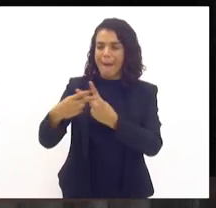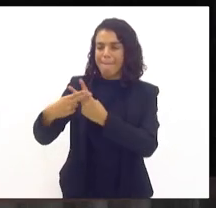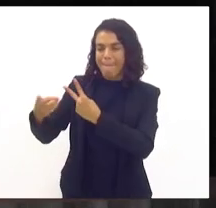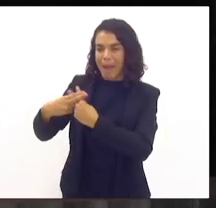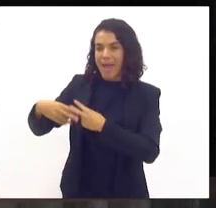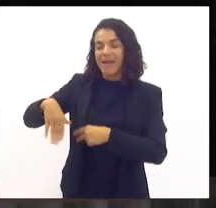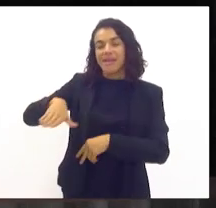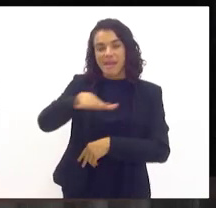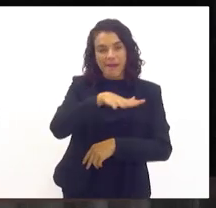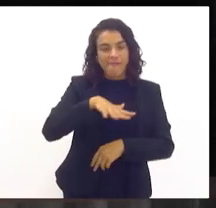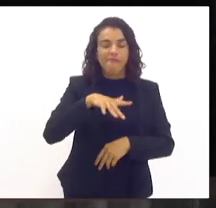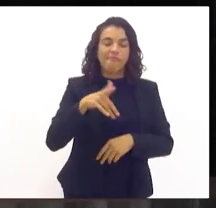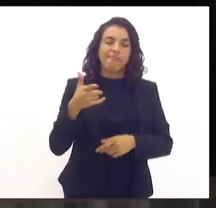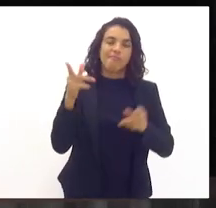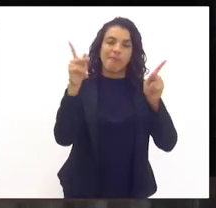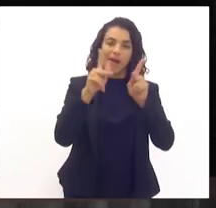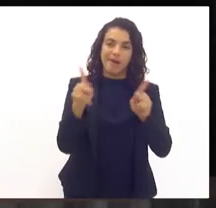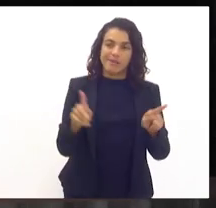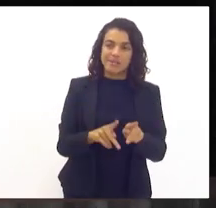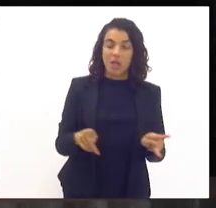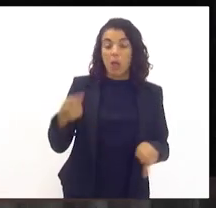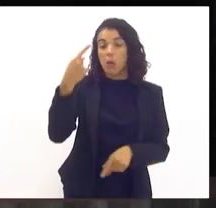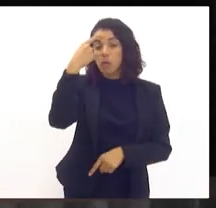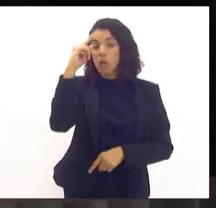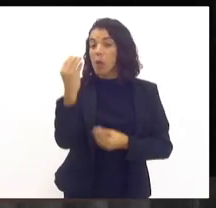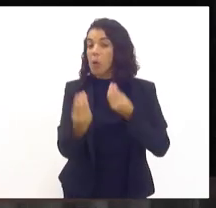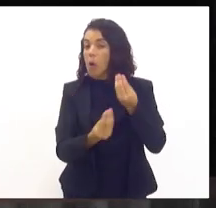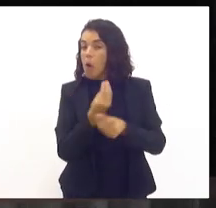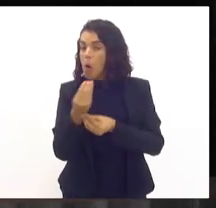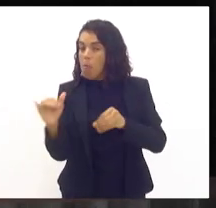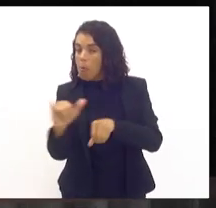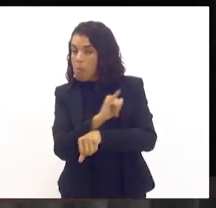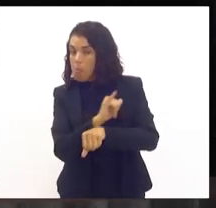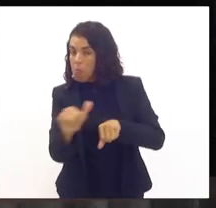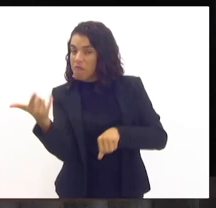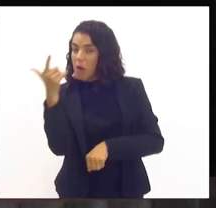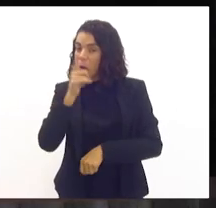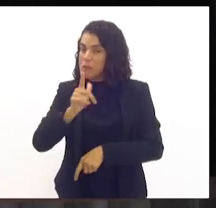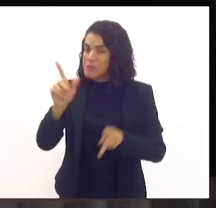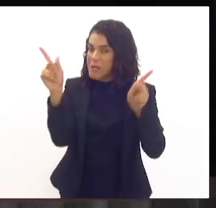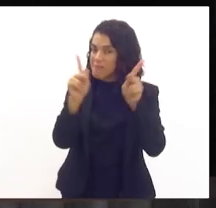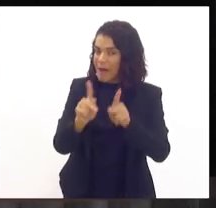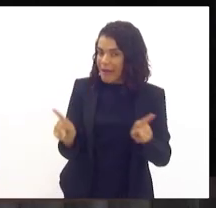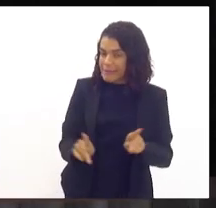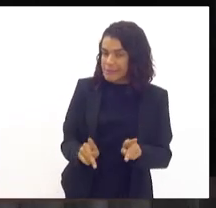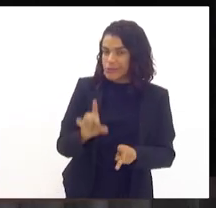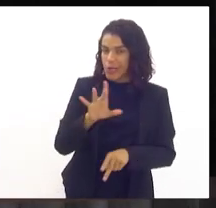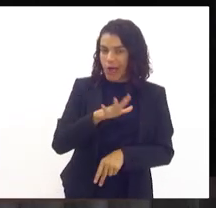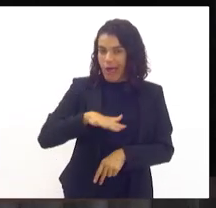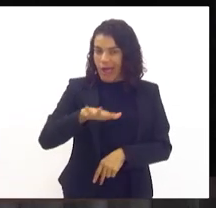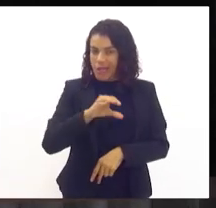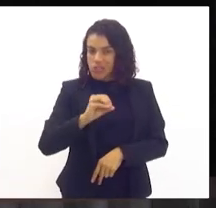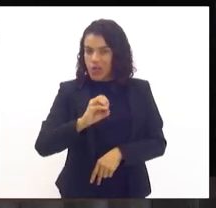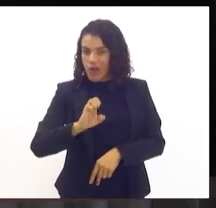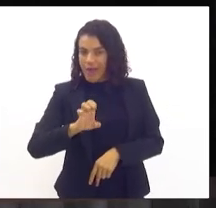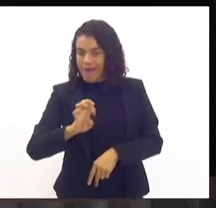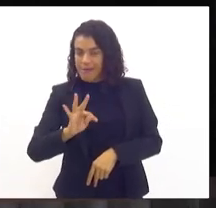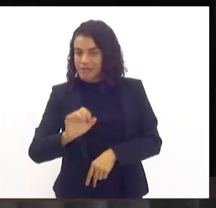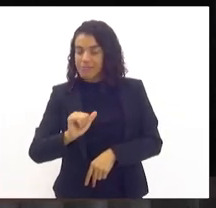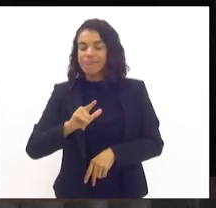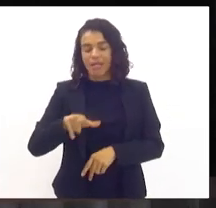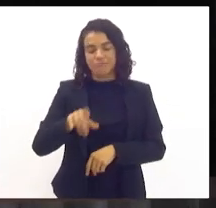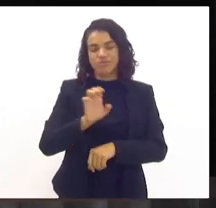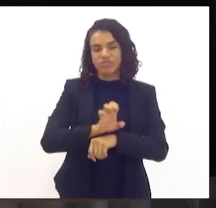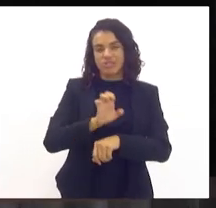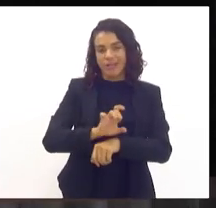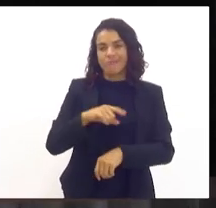Zona Oeste voltou a ter paz. Eu não sei de que forma nós vamos conseguir essa paz para o povo, não só da Zona Oeste, como do Estado de Janeiro todo. Mas, do